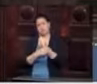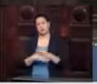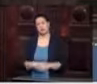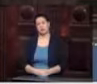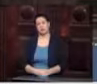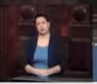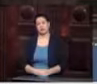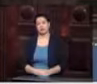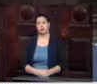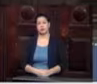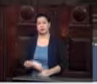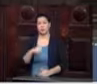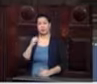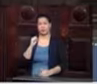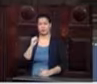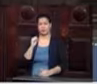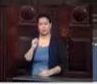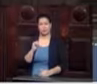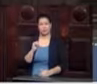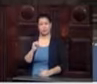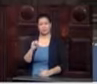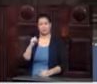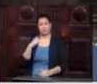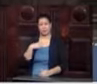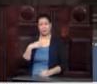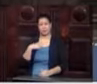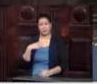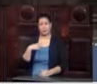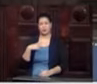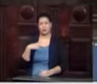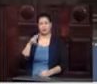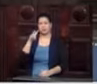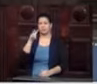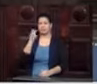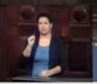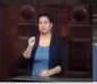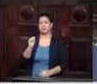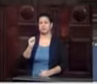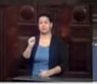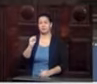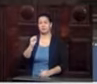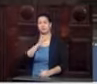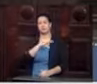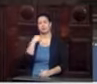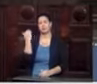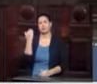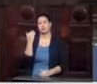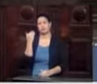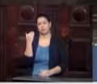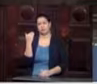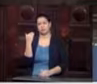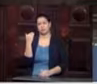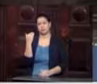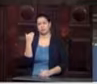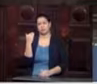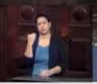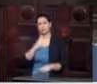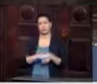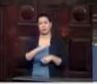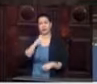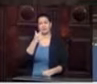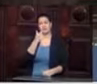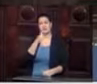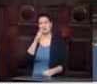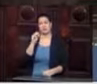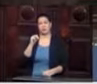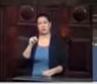Se o lado considerado que é o braço do Estado são 58 mortos, mais de